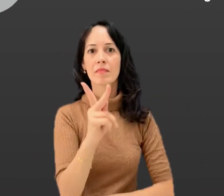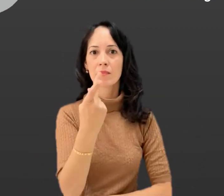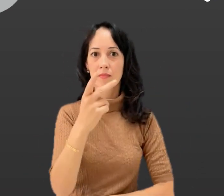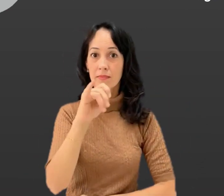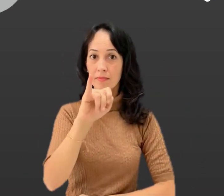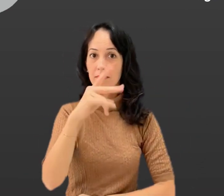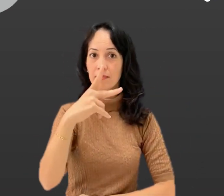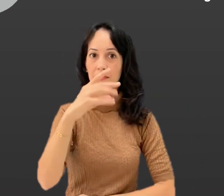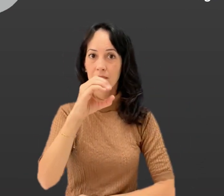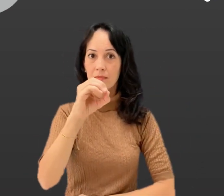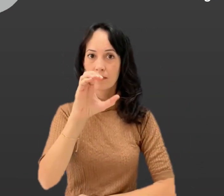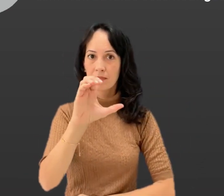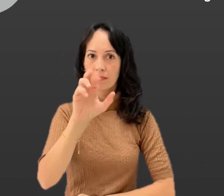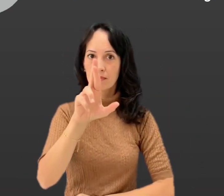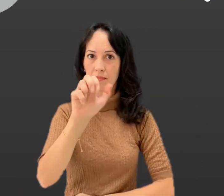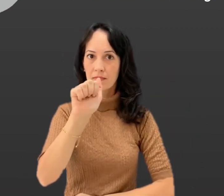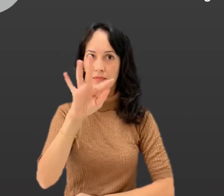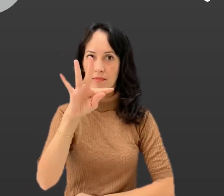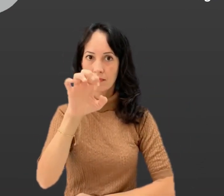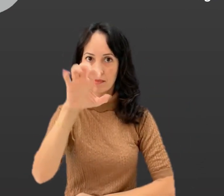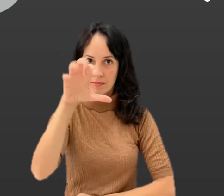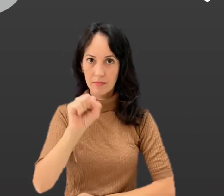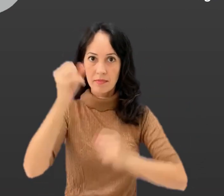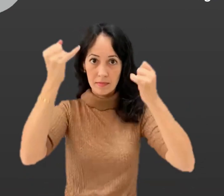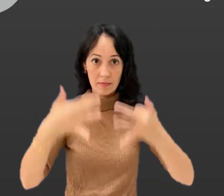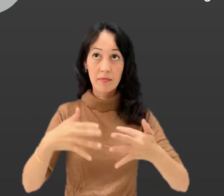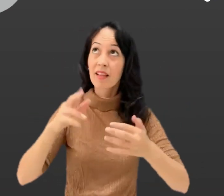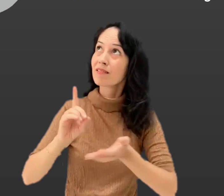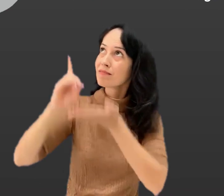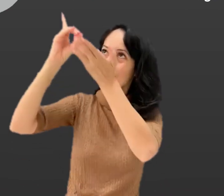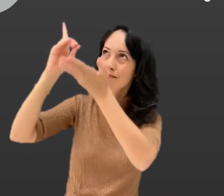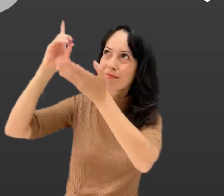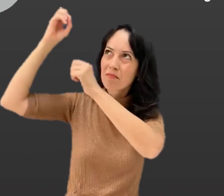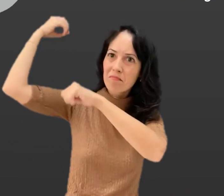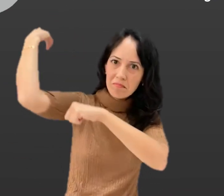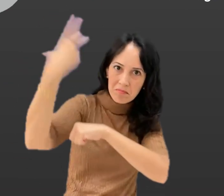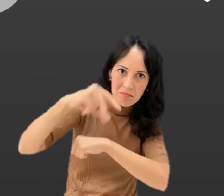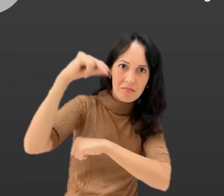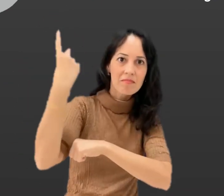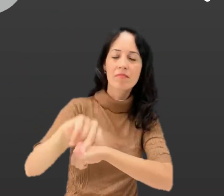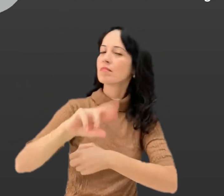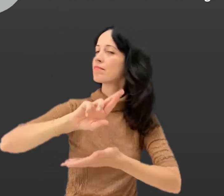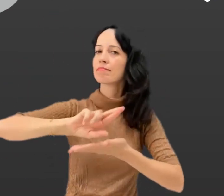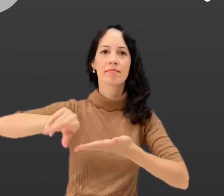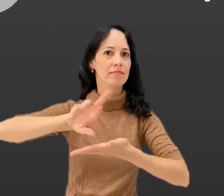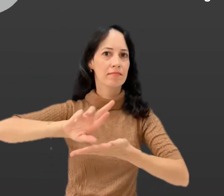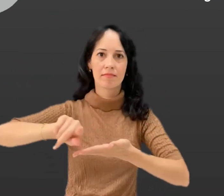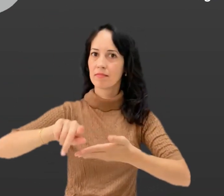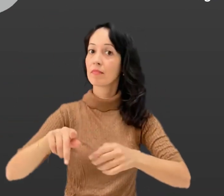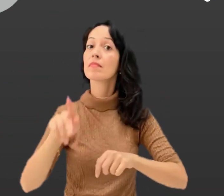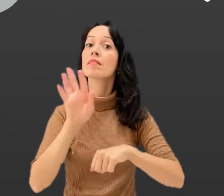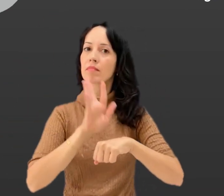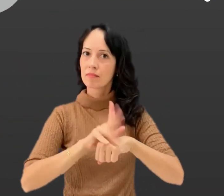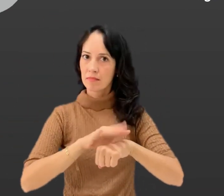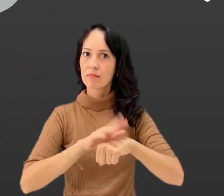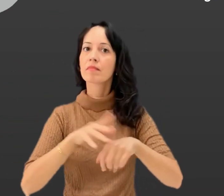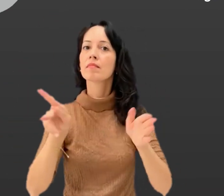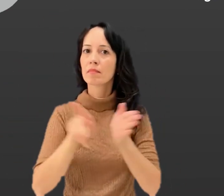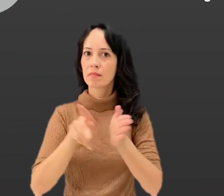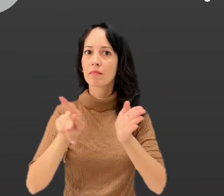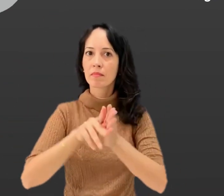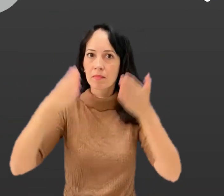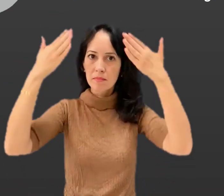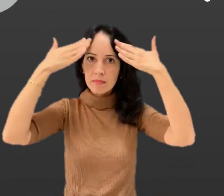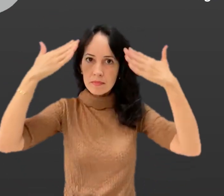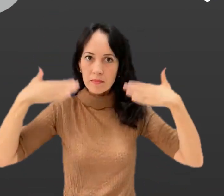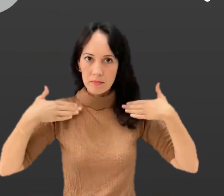ela não era uma doença causada pelos deuses, mas sim uma doença do corpo. Na Bíblia, há várias passagens